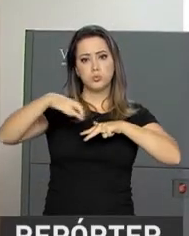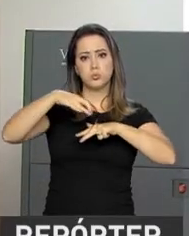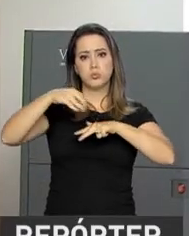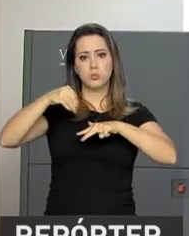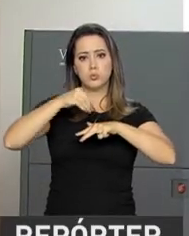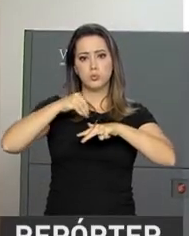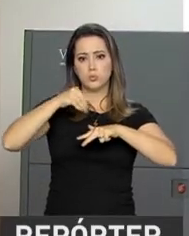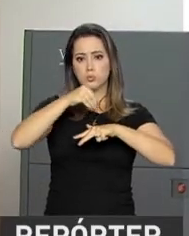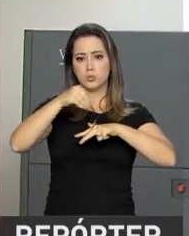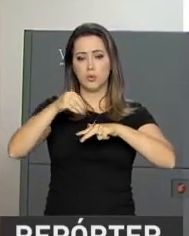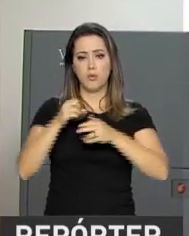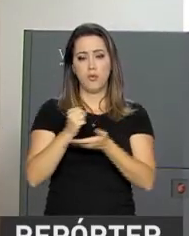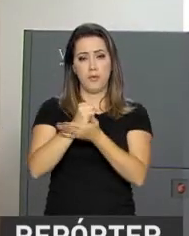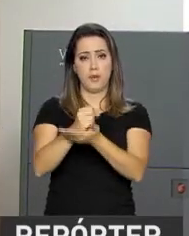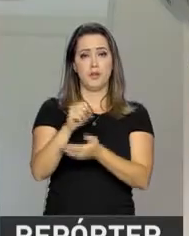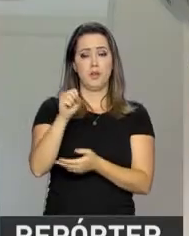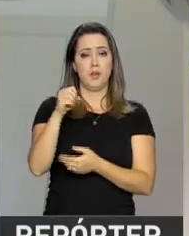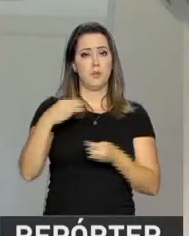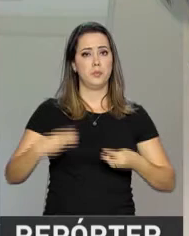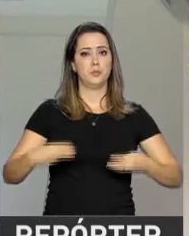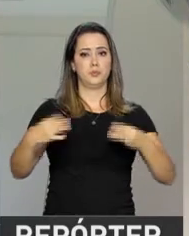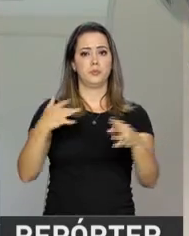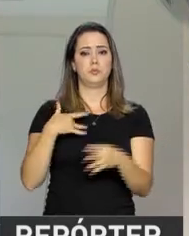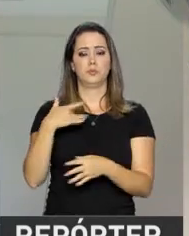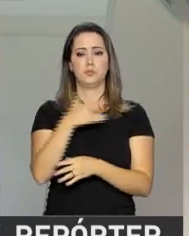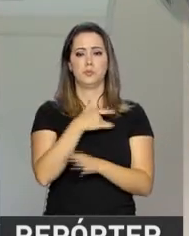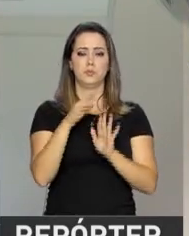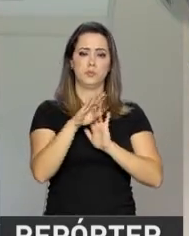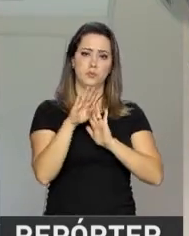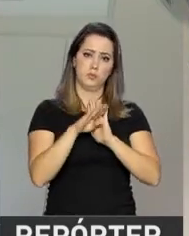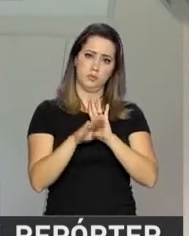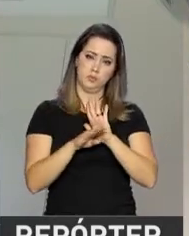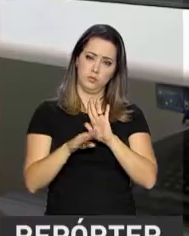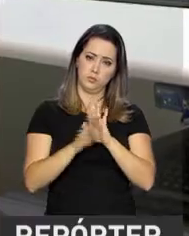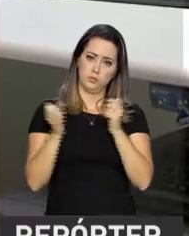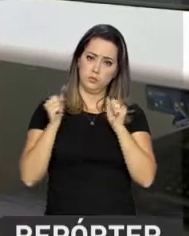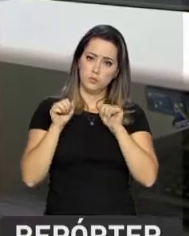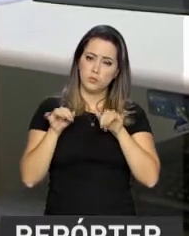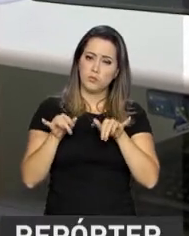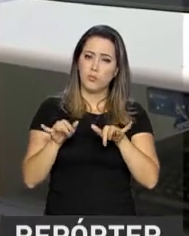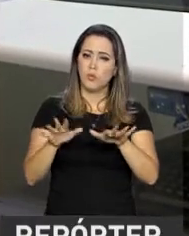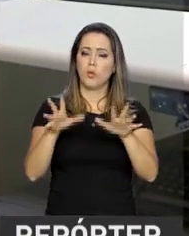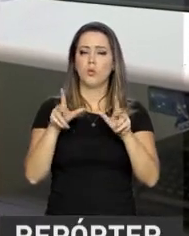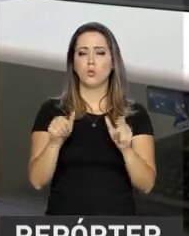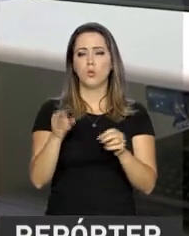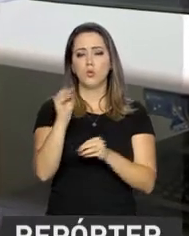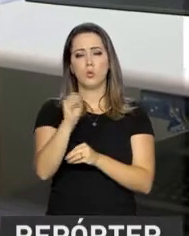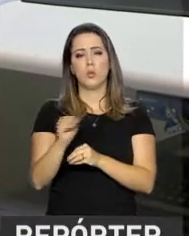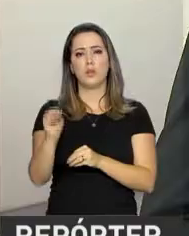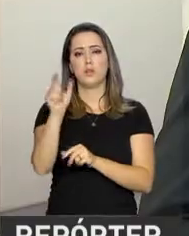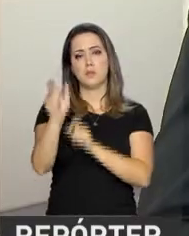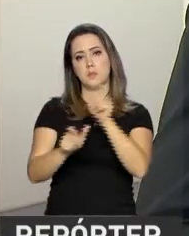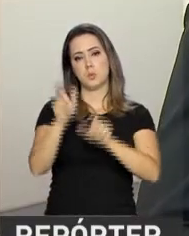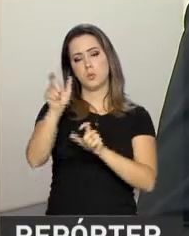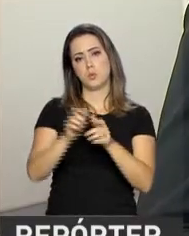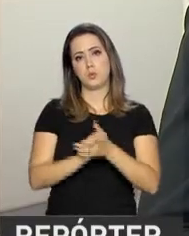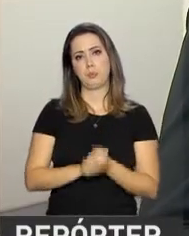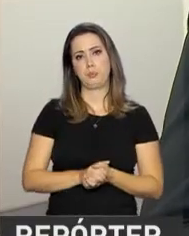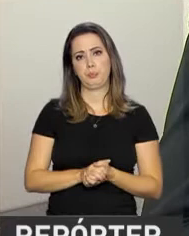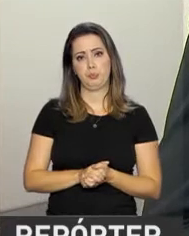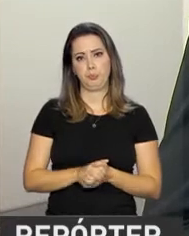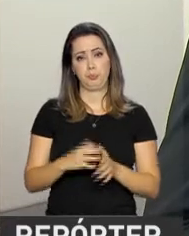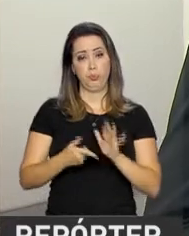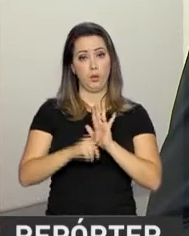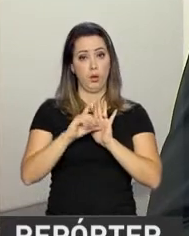fornecido pelo ministério da saúde por meio de um programa que pretende expandir o tratamento do câncer em todo o país antes de ser